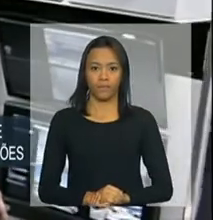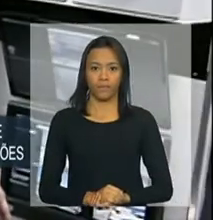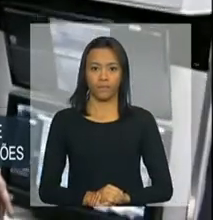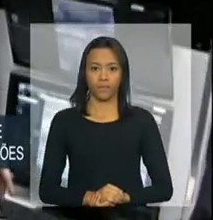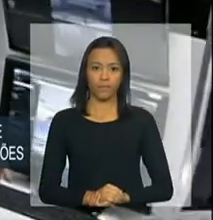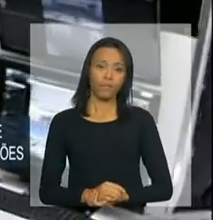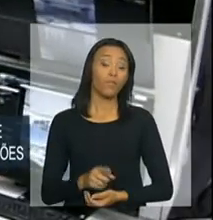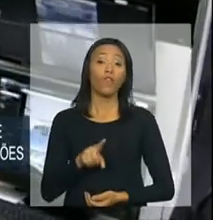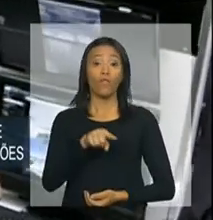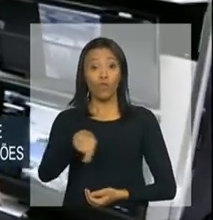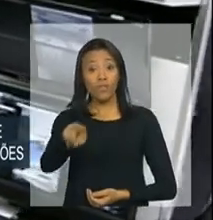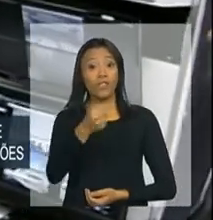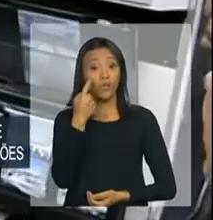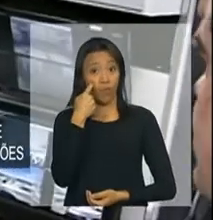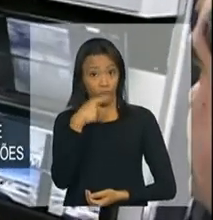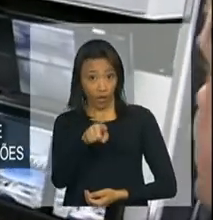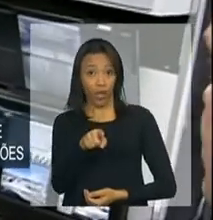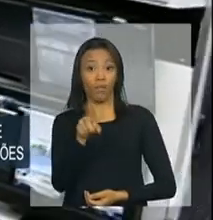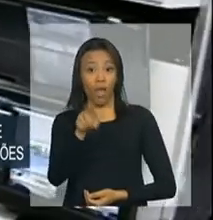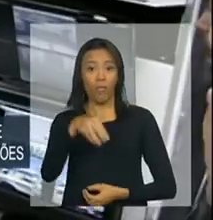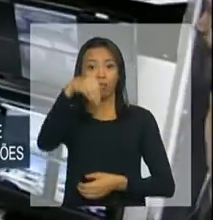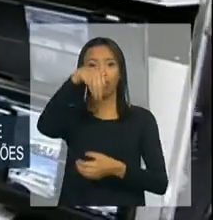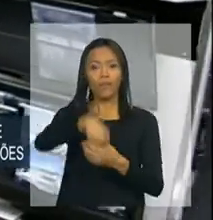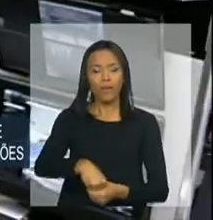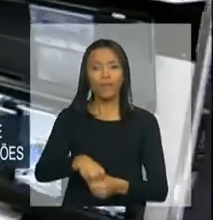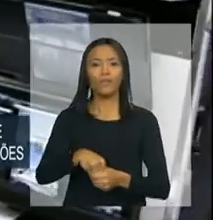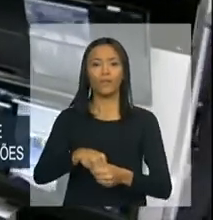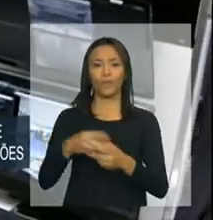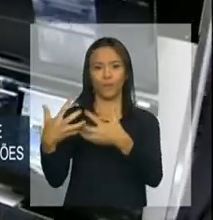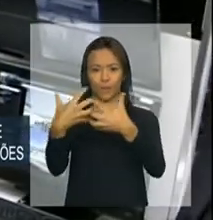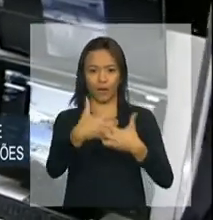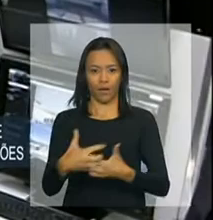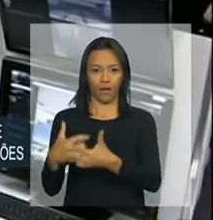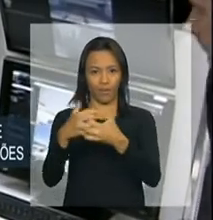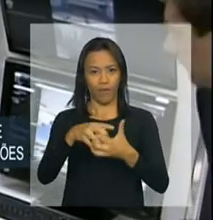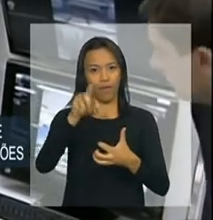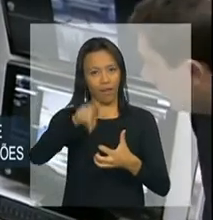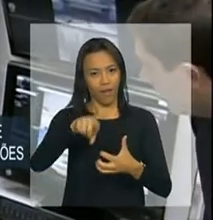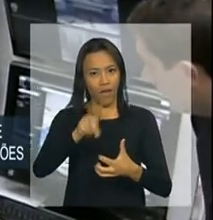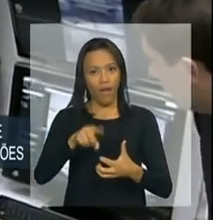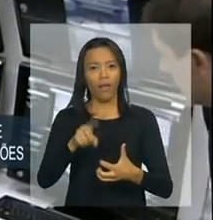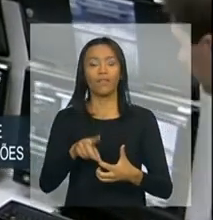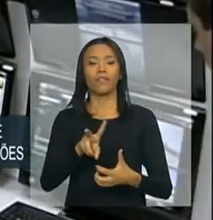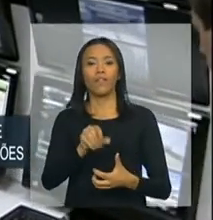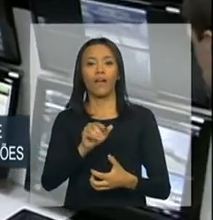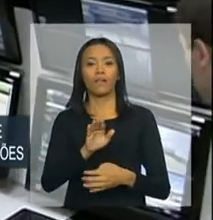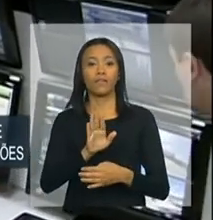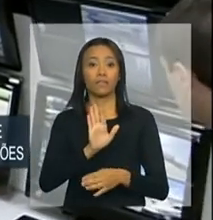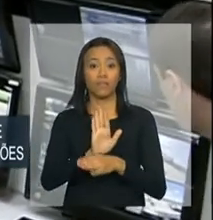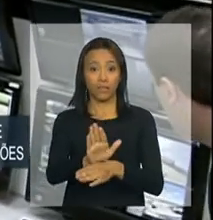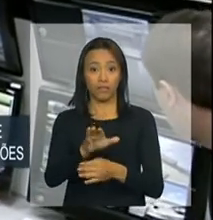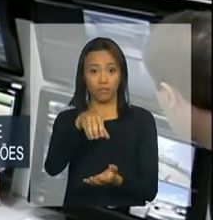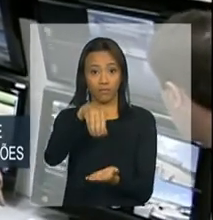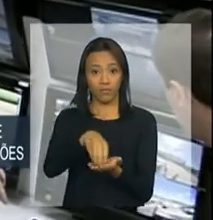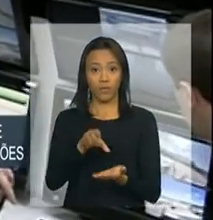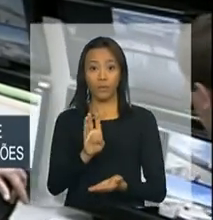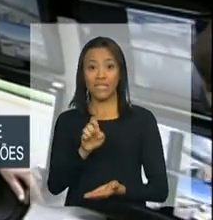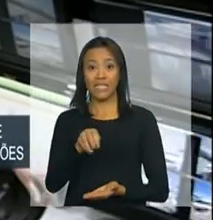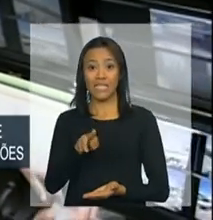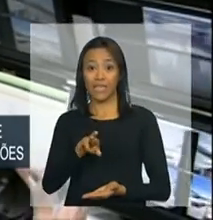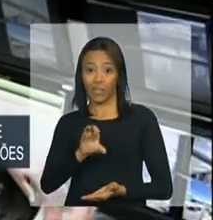Essas são imagens internas dentro do caminhão da unidade móvel do centro que está